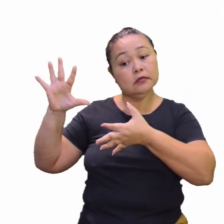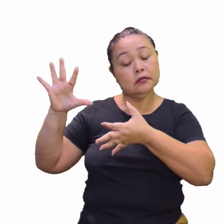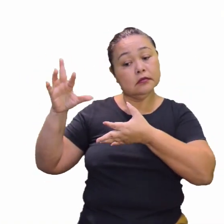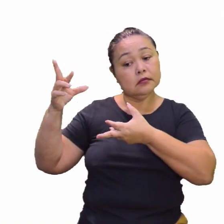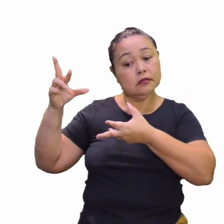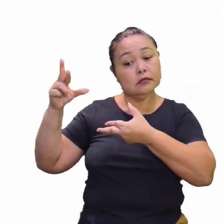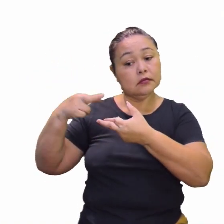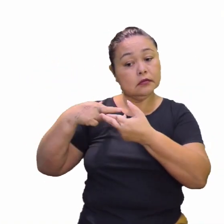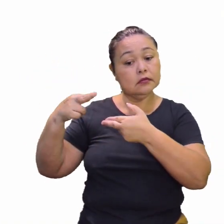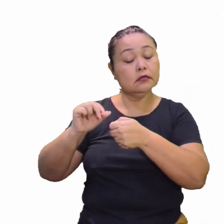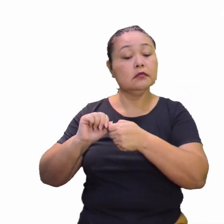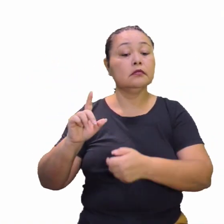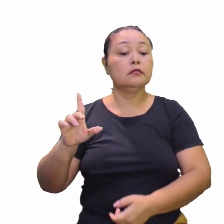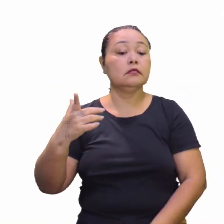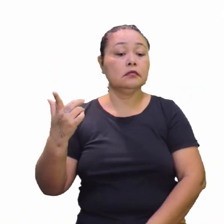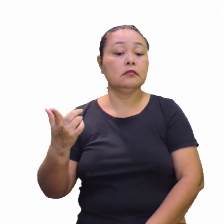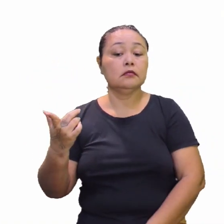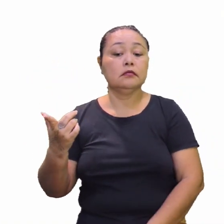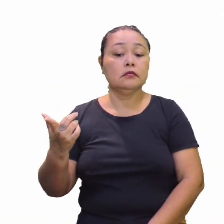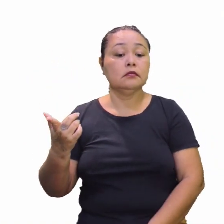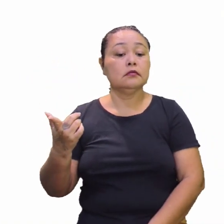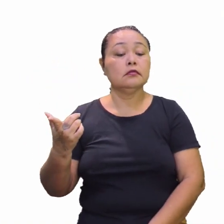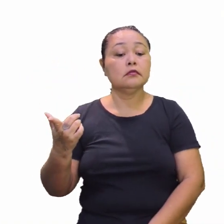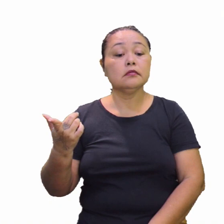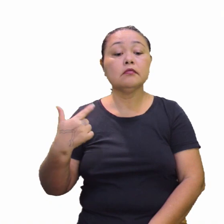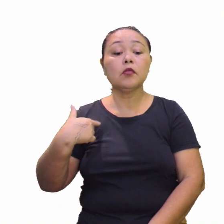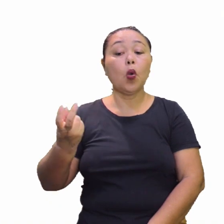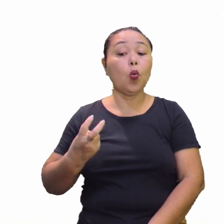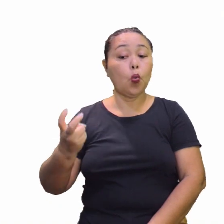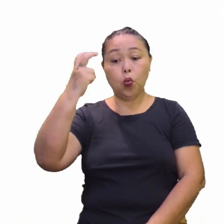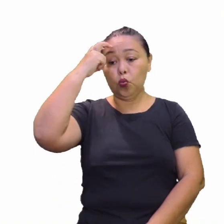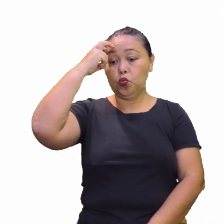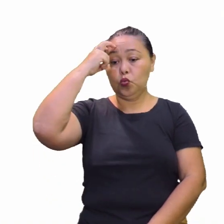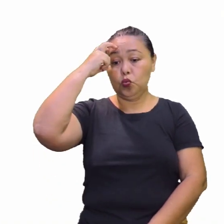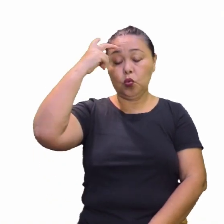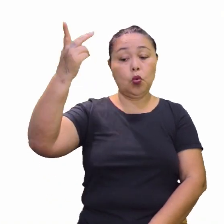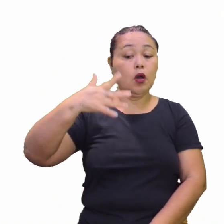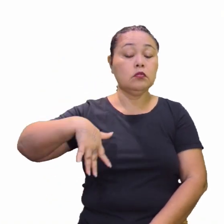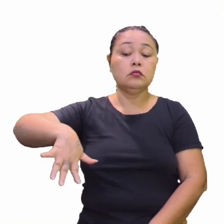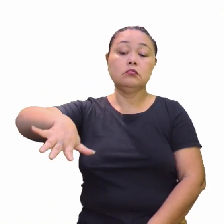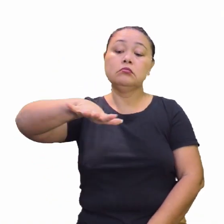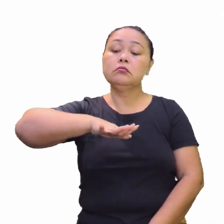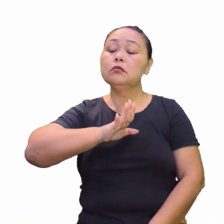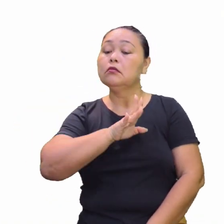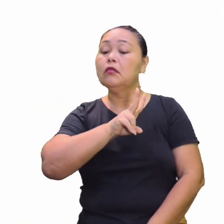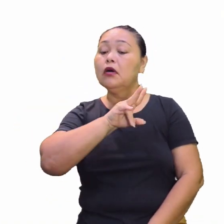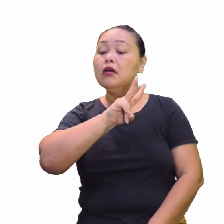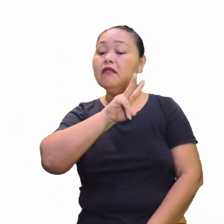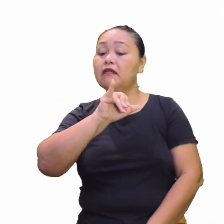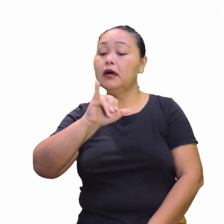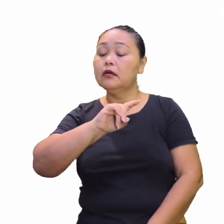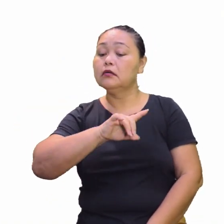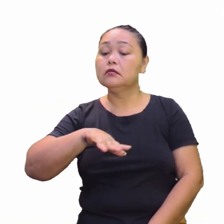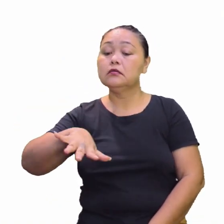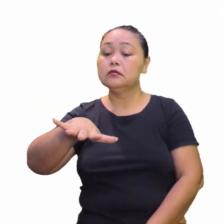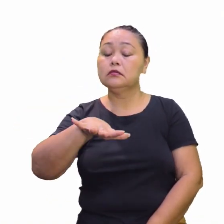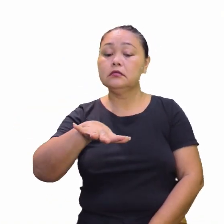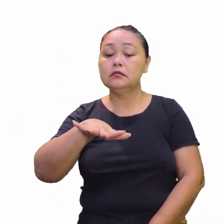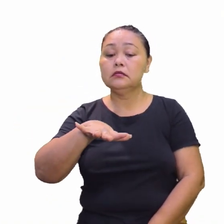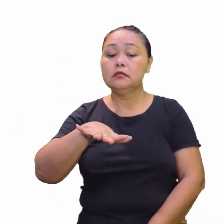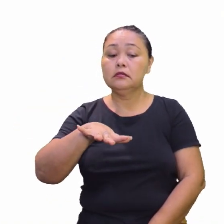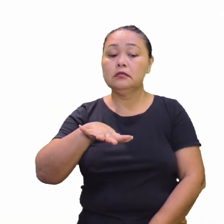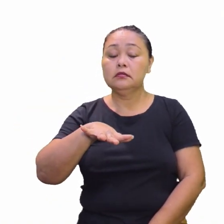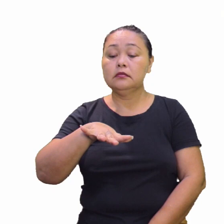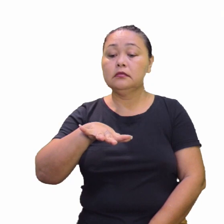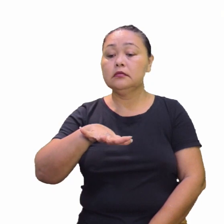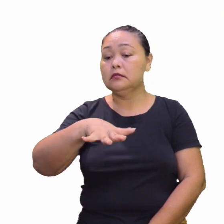falamos anteriormente. Muito bem. O turismo cultural, ali quando vai para a região ali